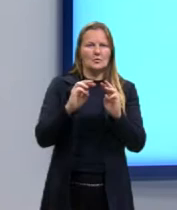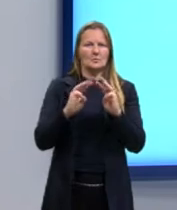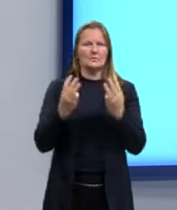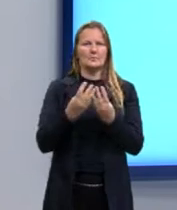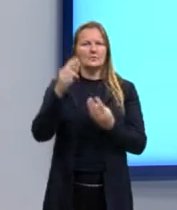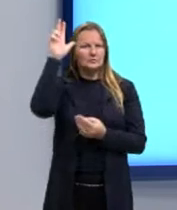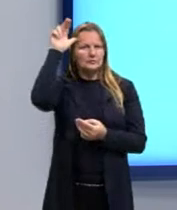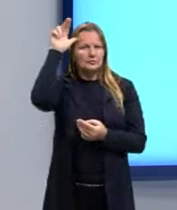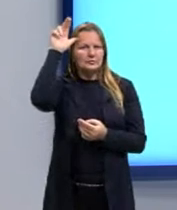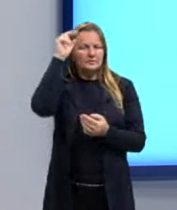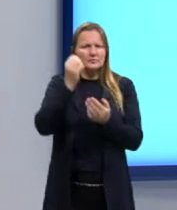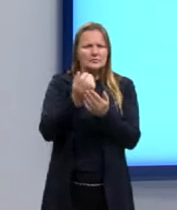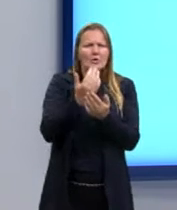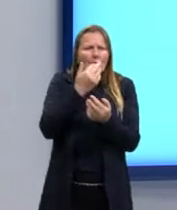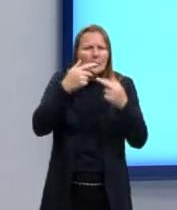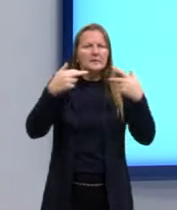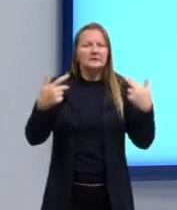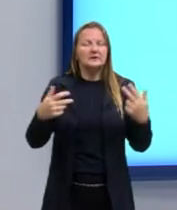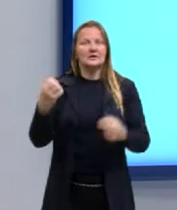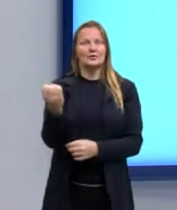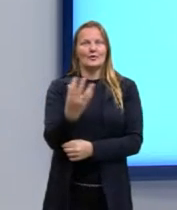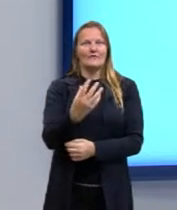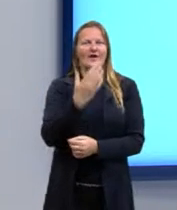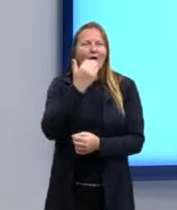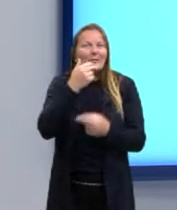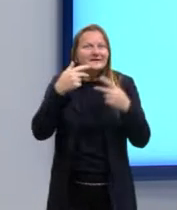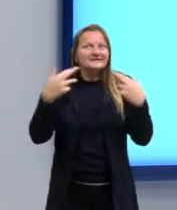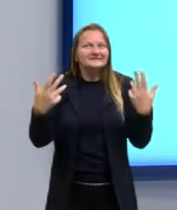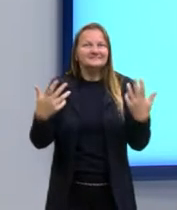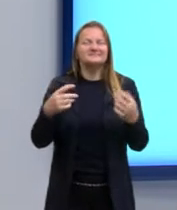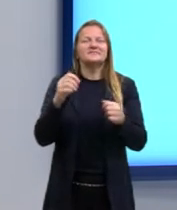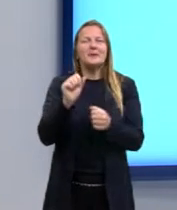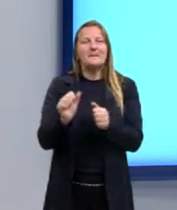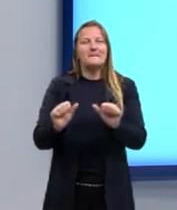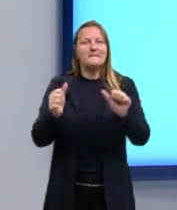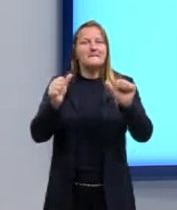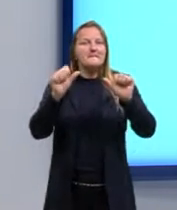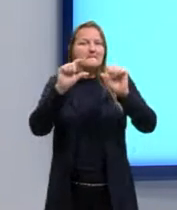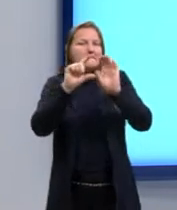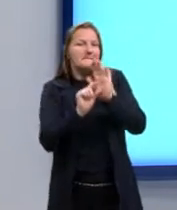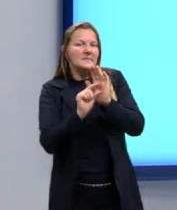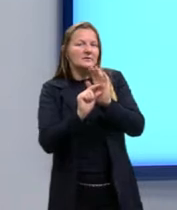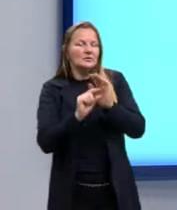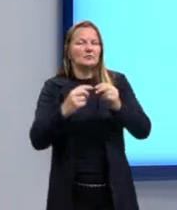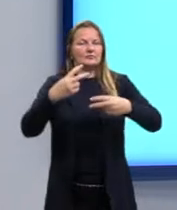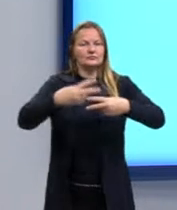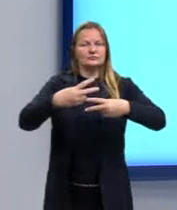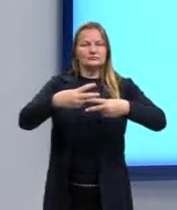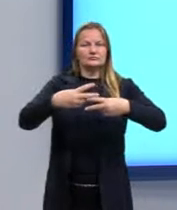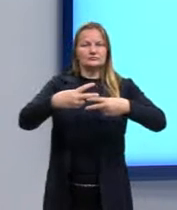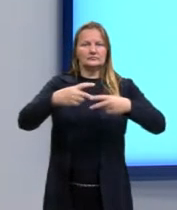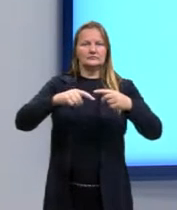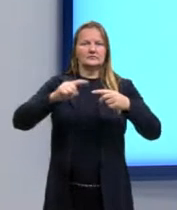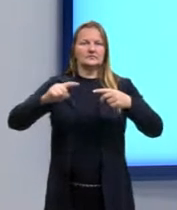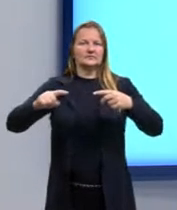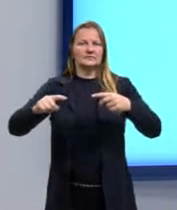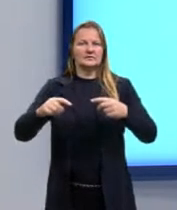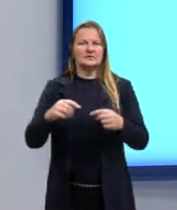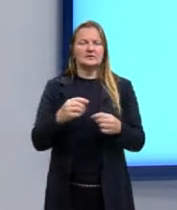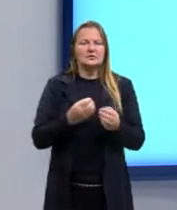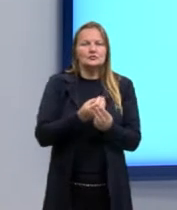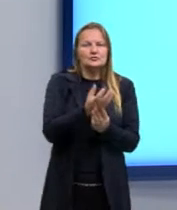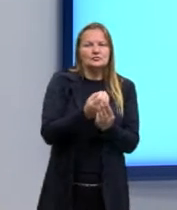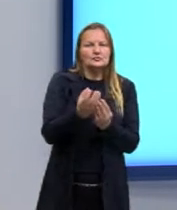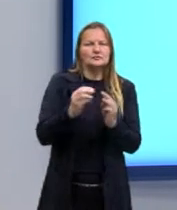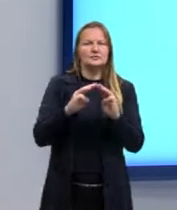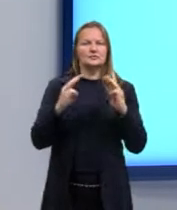coelhos que foram alimentados com a nova ração for menor do que o coeficiente de variação da